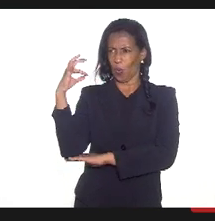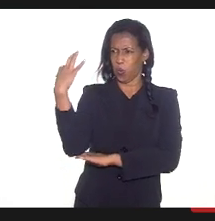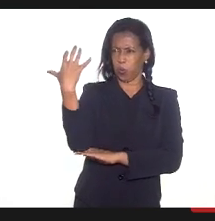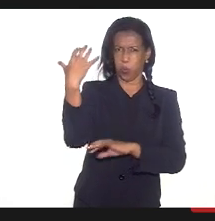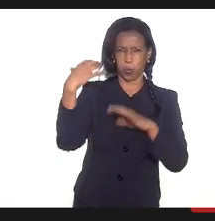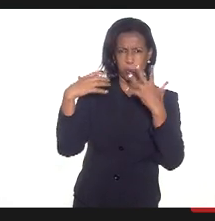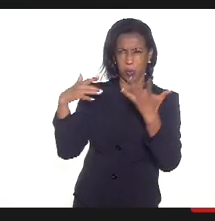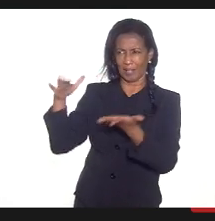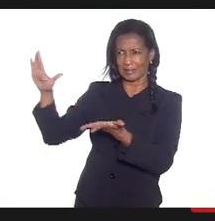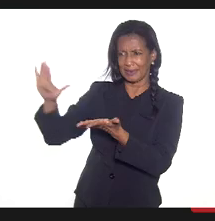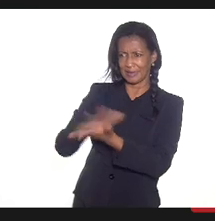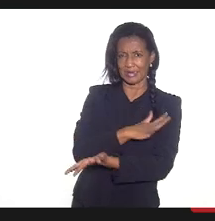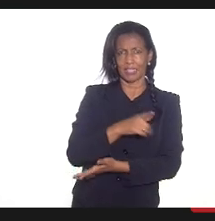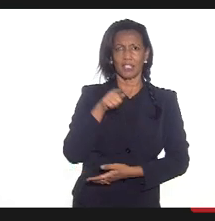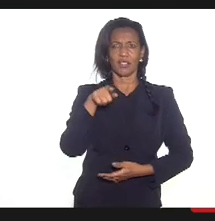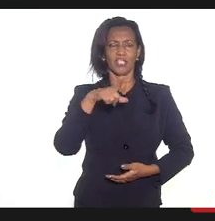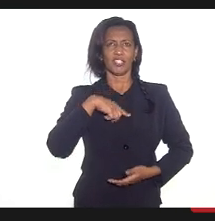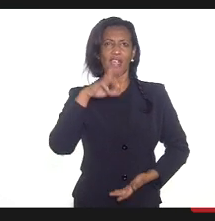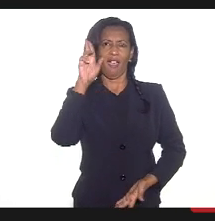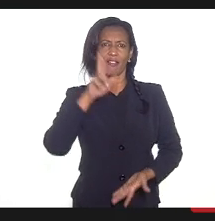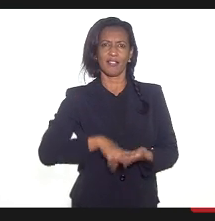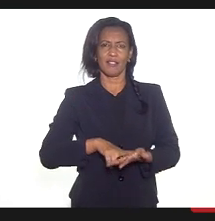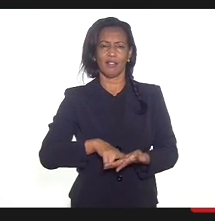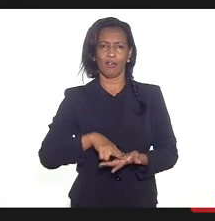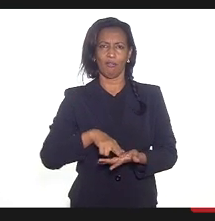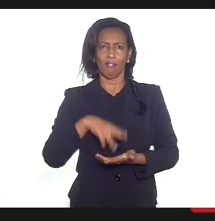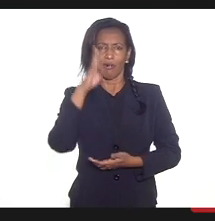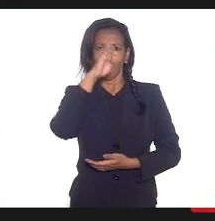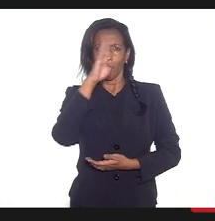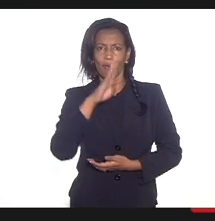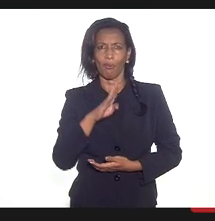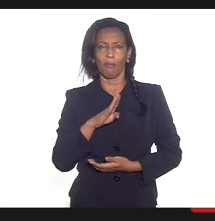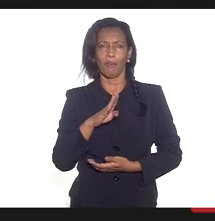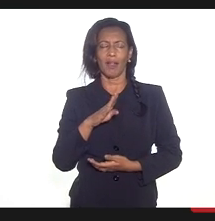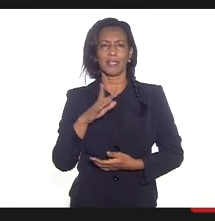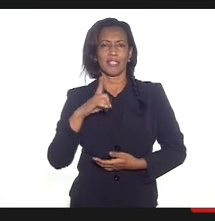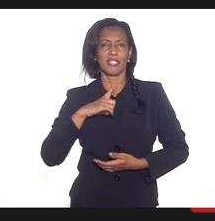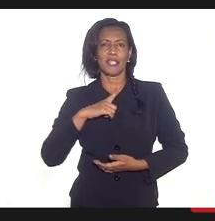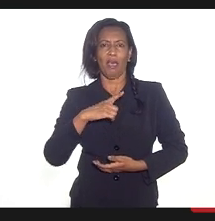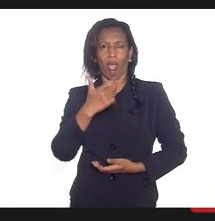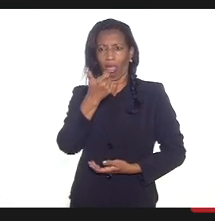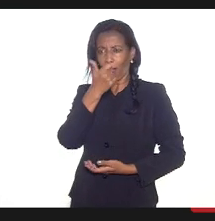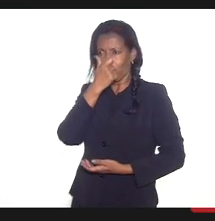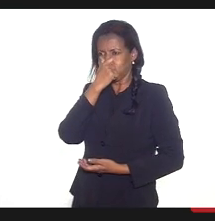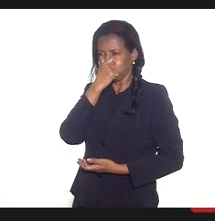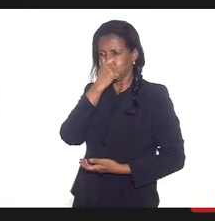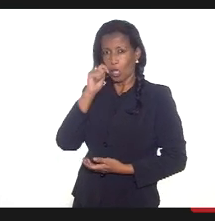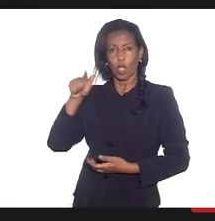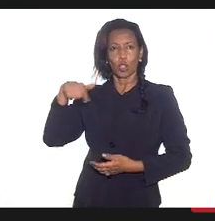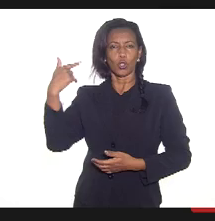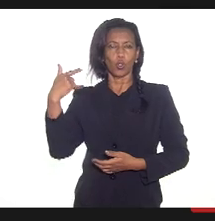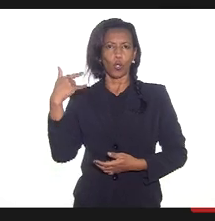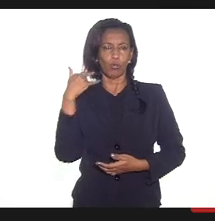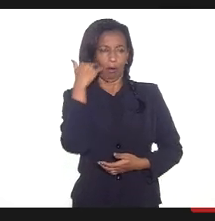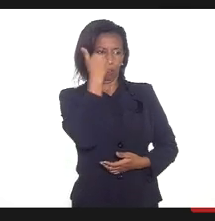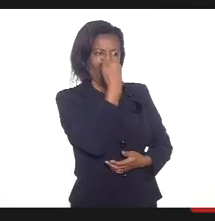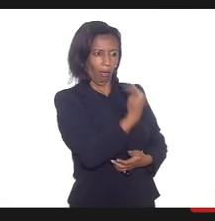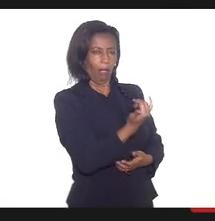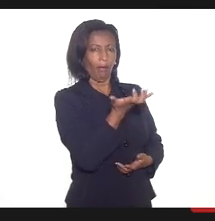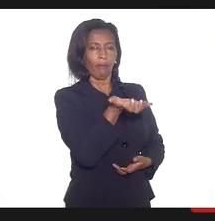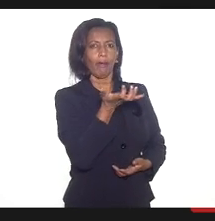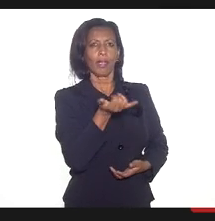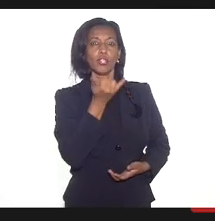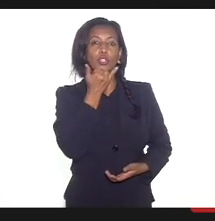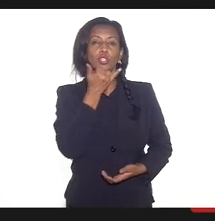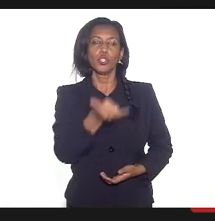razão. Essa é a grande realidade. O Brasil é uma virgem que todo tarado de fora quer. Desculpe aqui